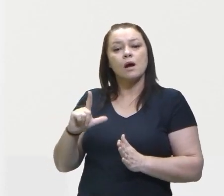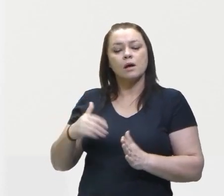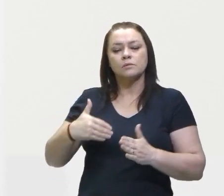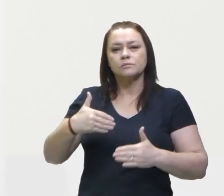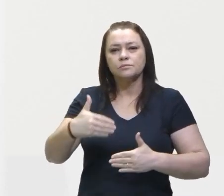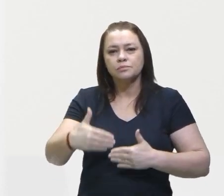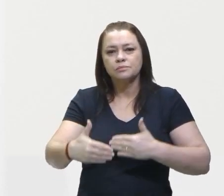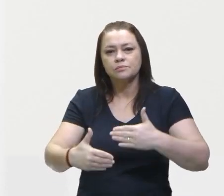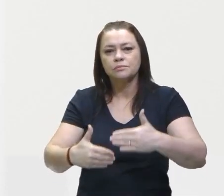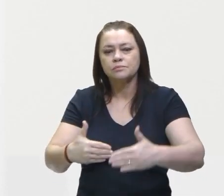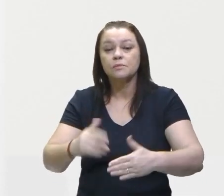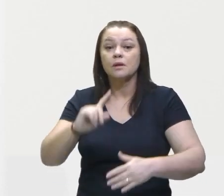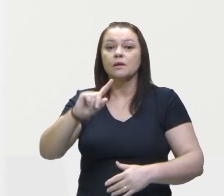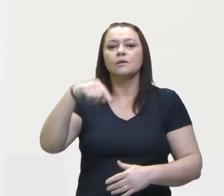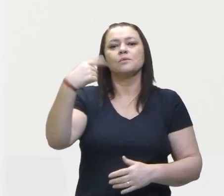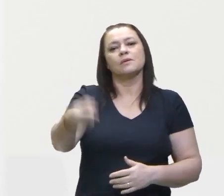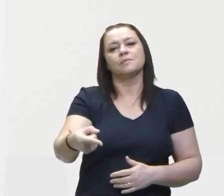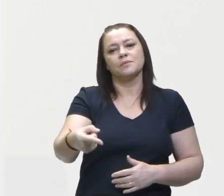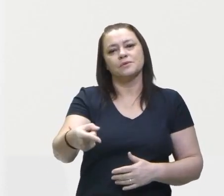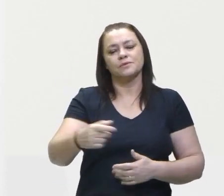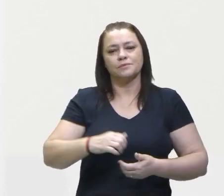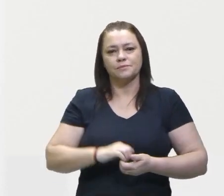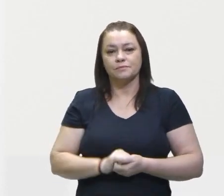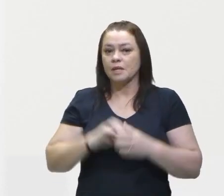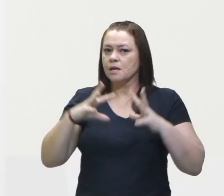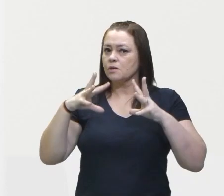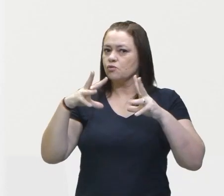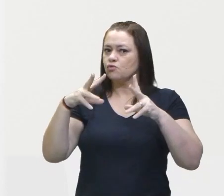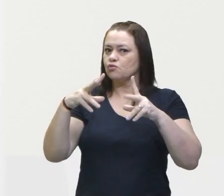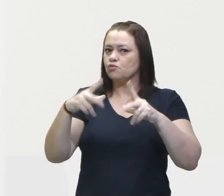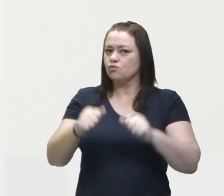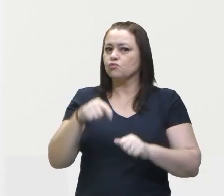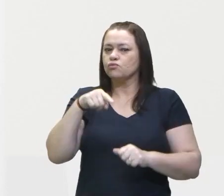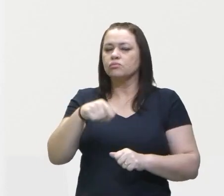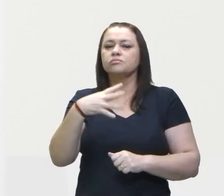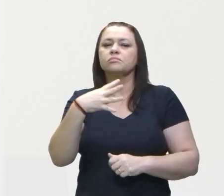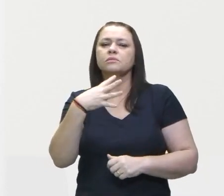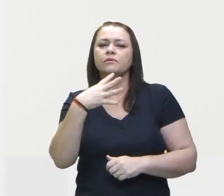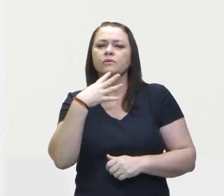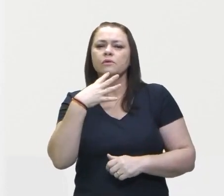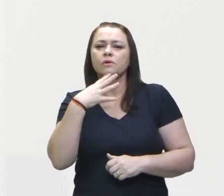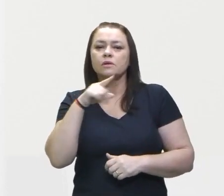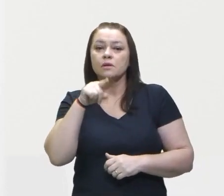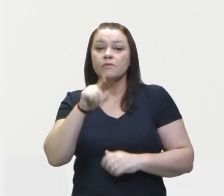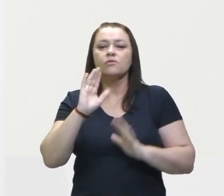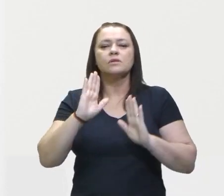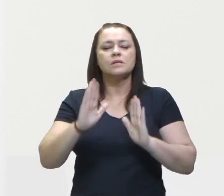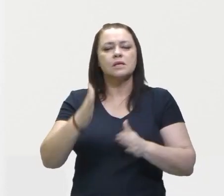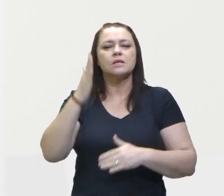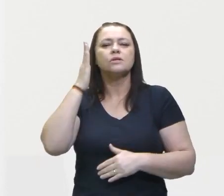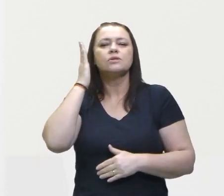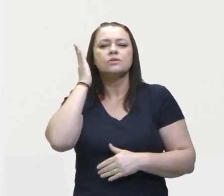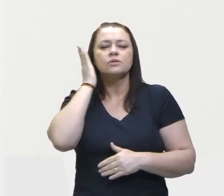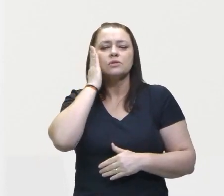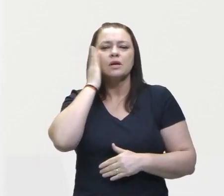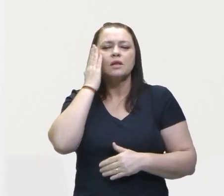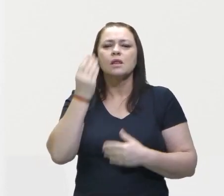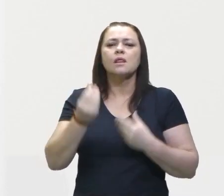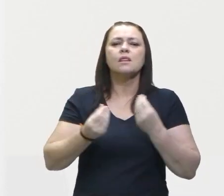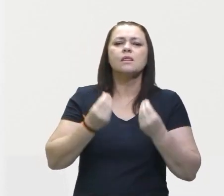durante e o depois. Tudo isso vamos conhecer. Você já entendeu quando é que